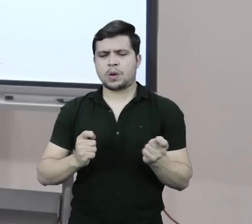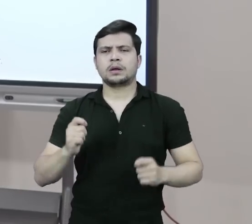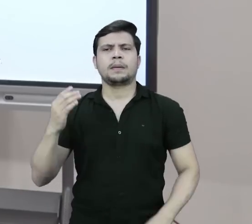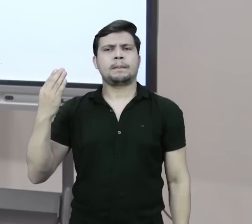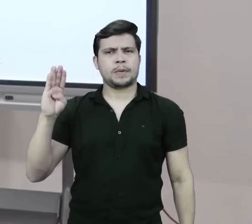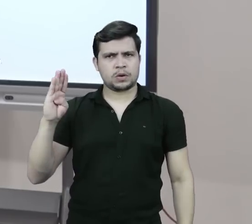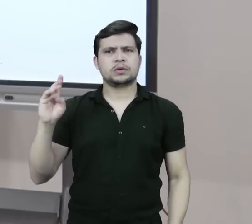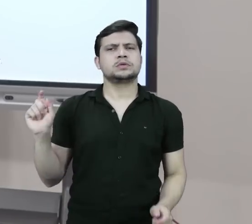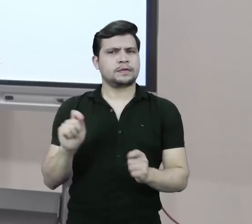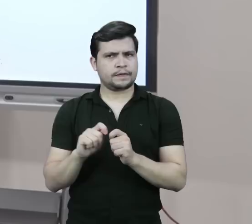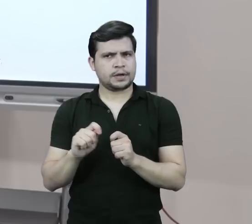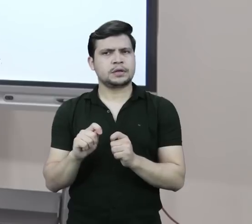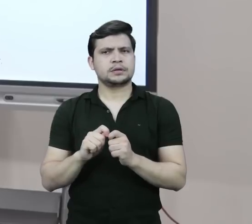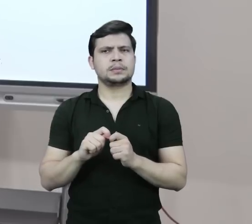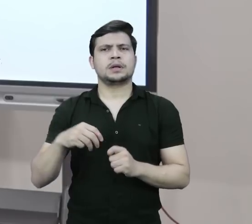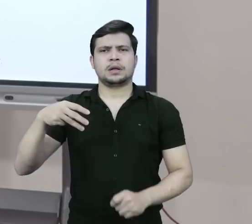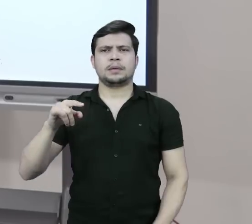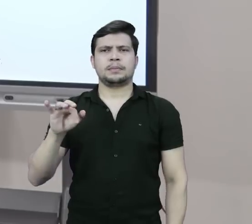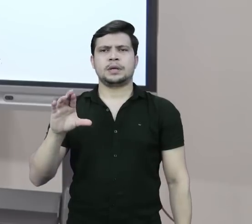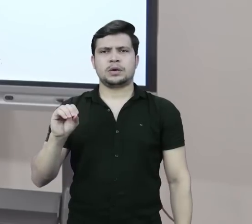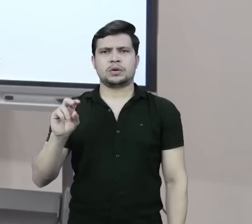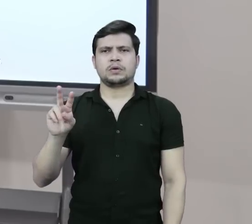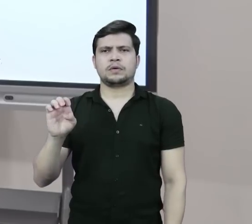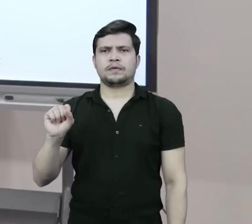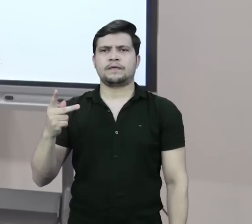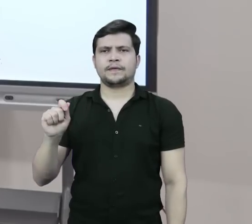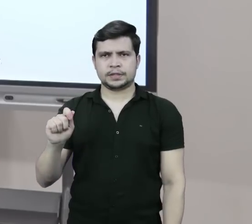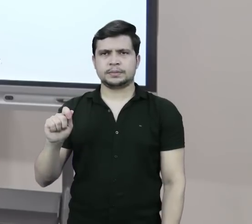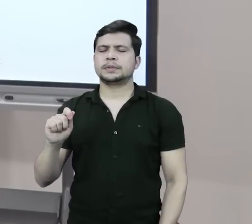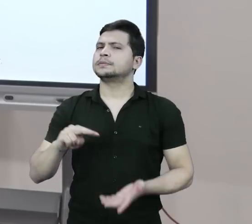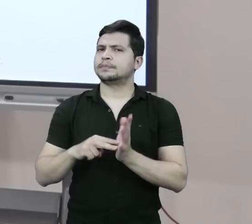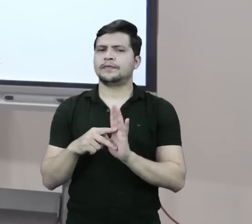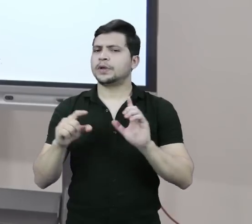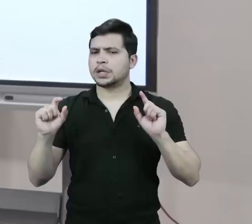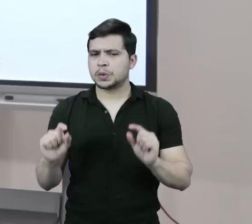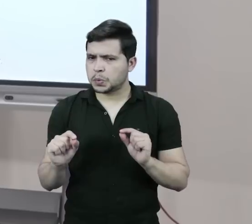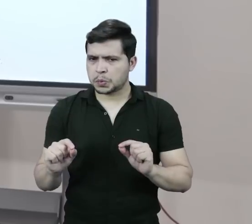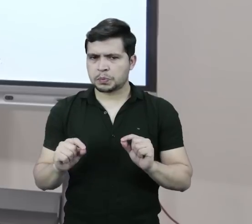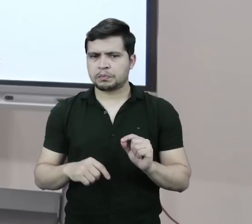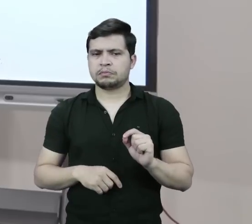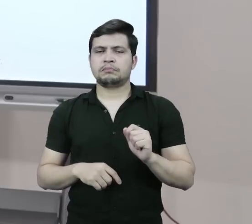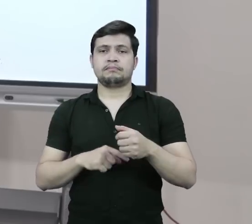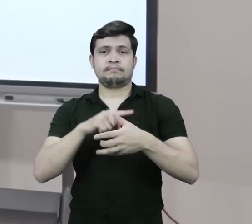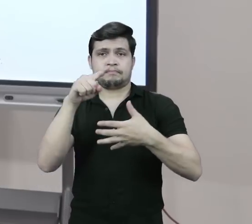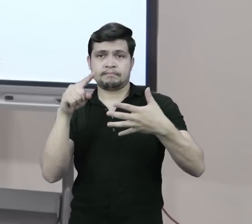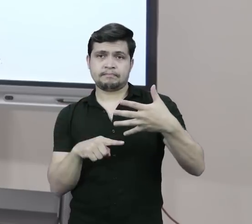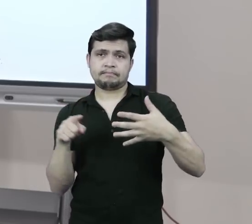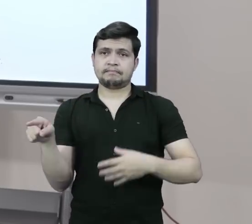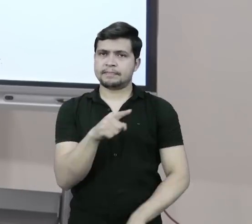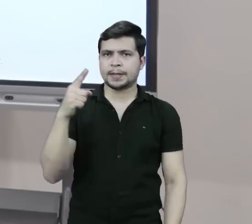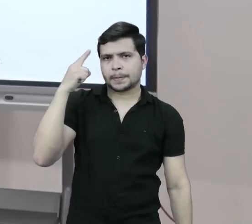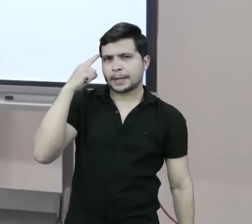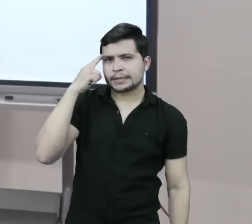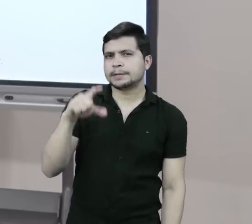realizado pela microvespa consiste na... Aí temos aí algumas alternativas, um tempinho para vocês pensarem em